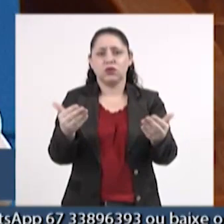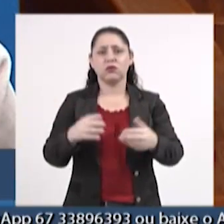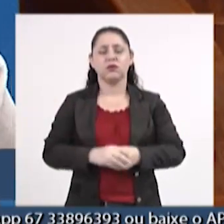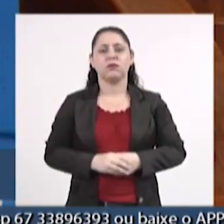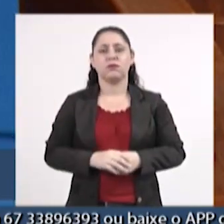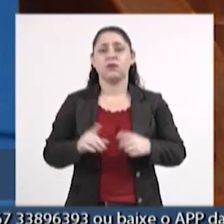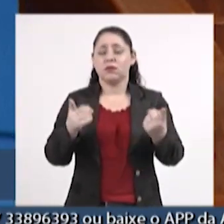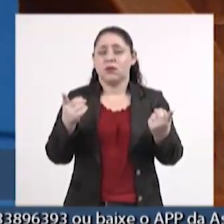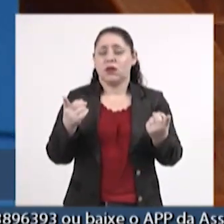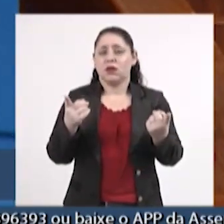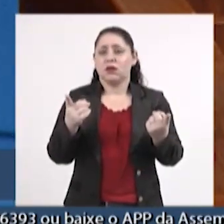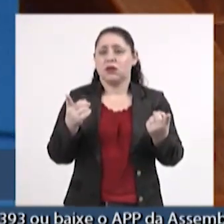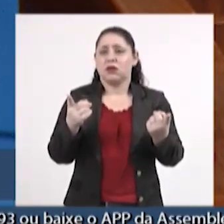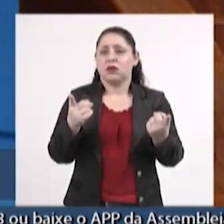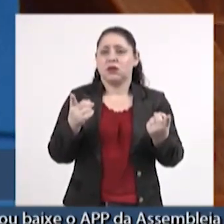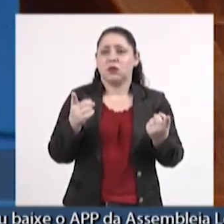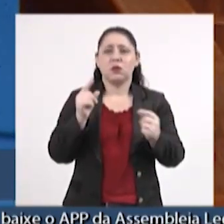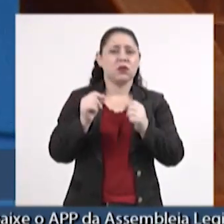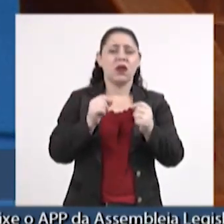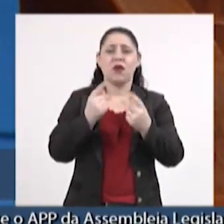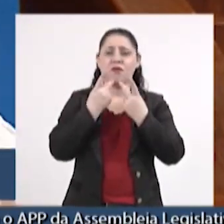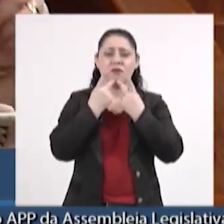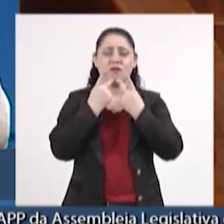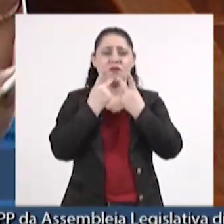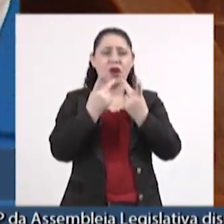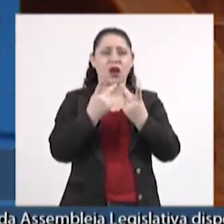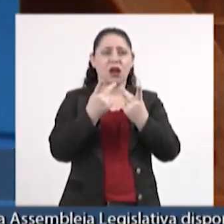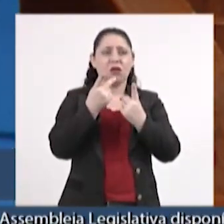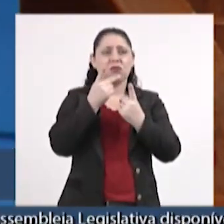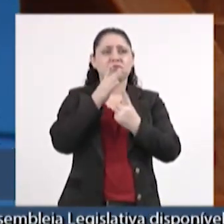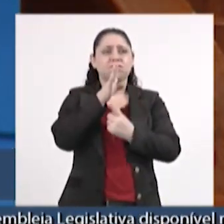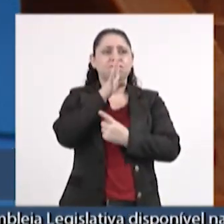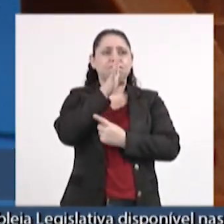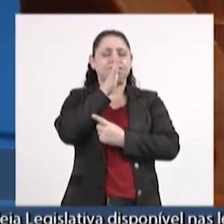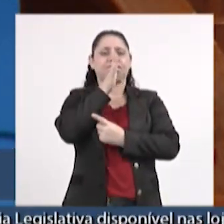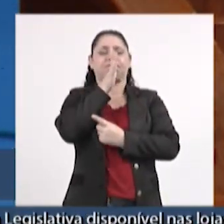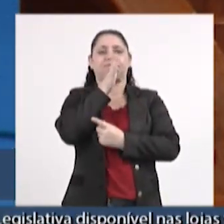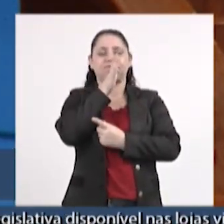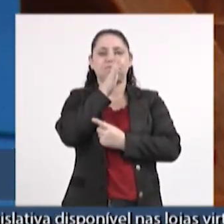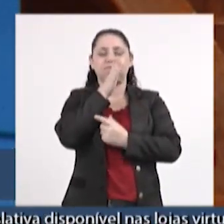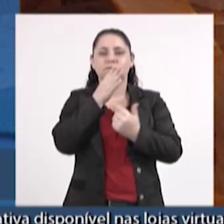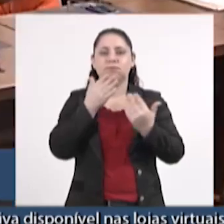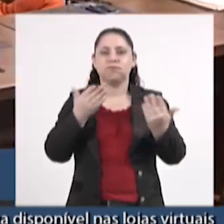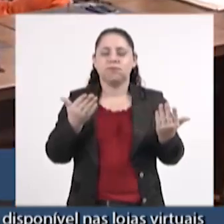têm matado a nossa fala. Eles têm nos calado.